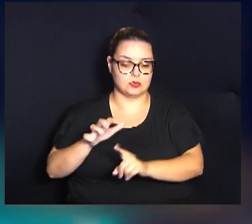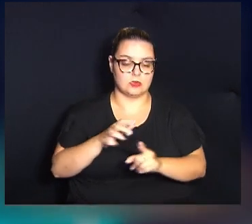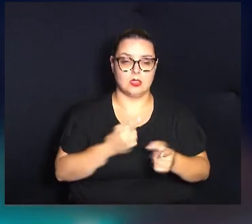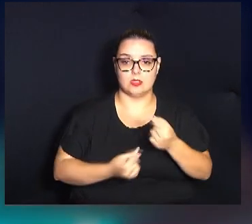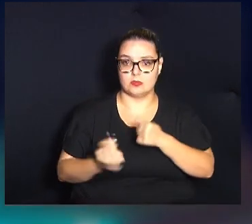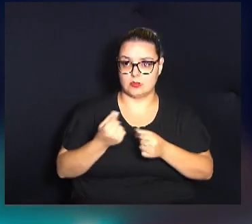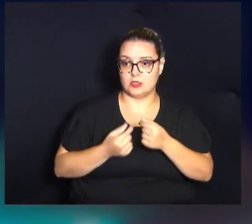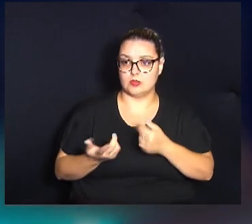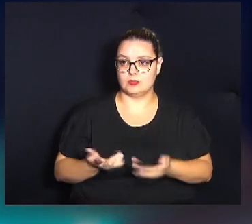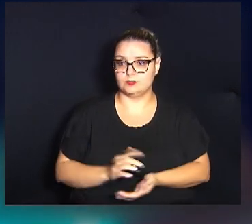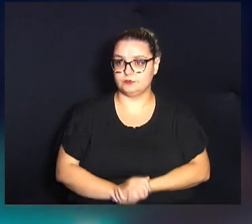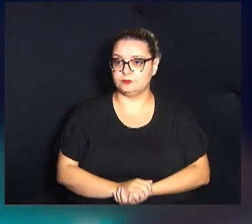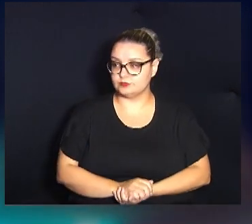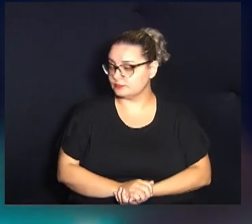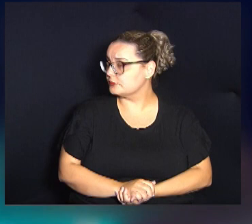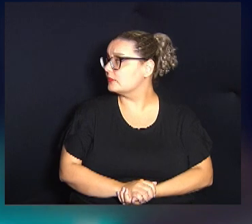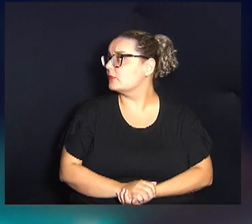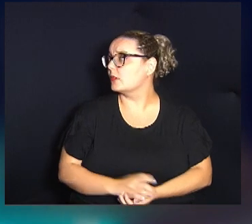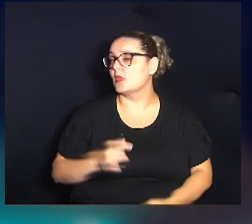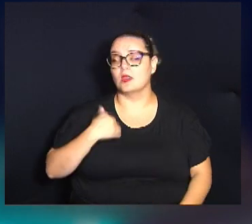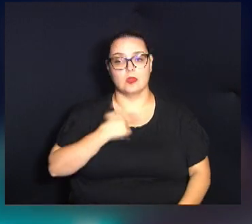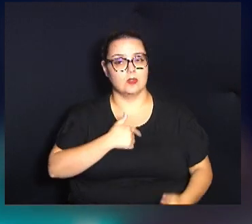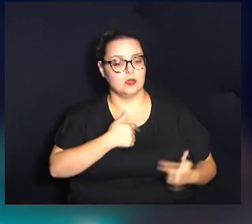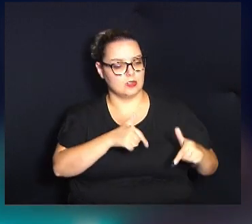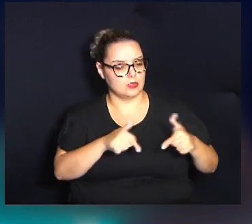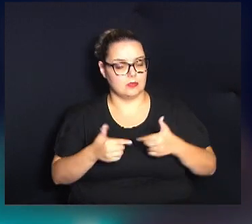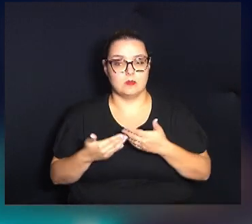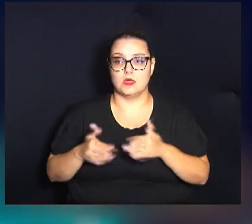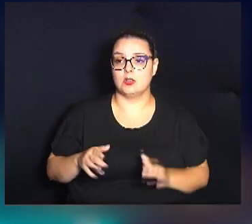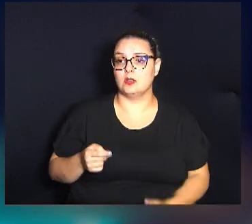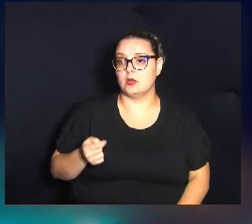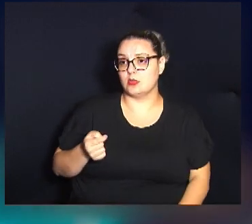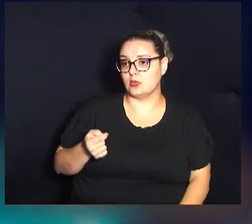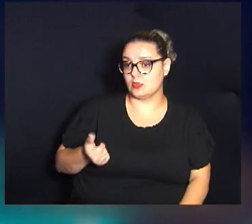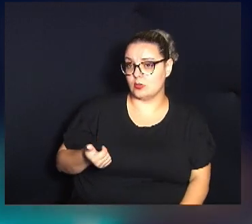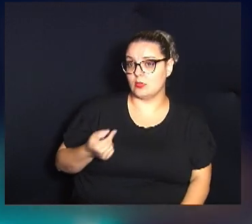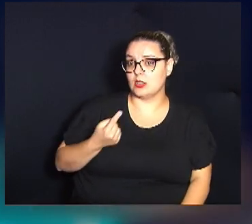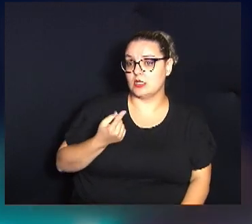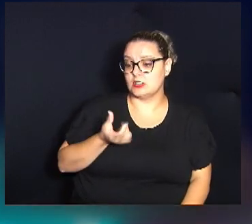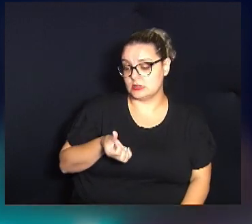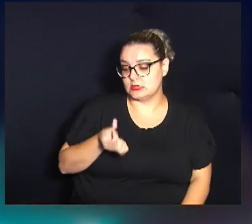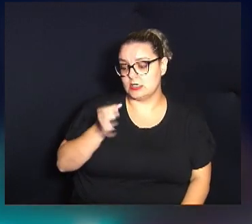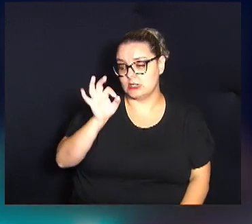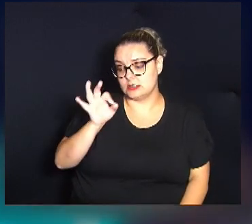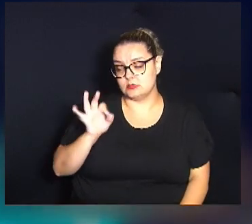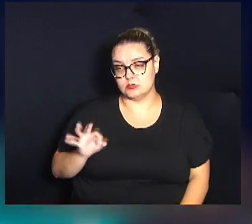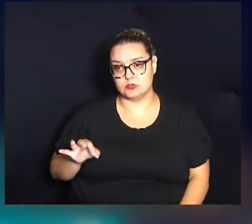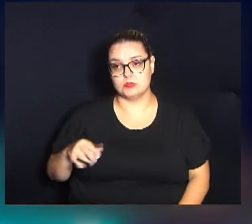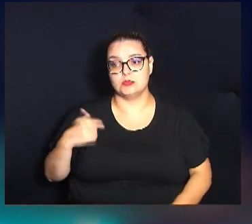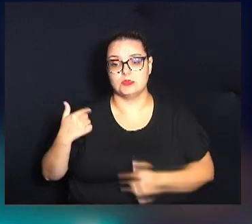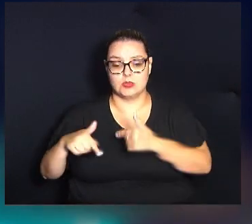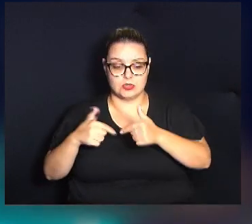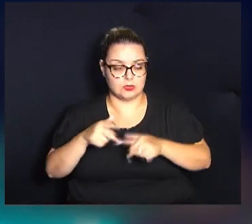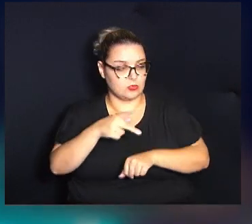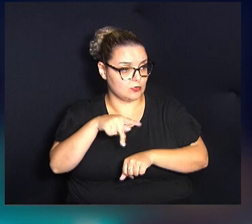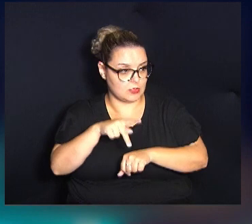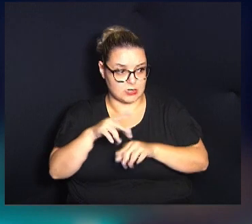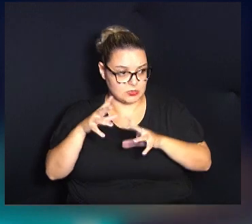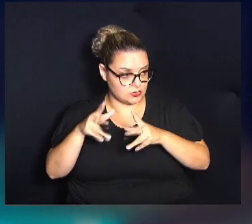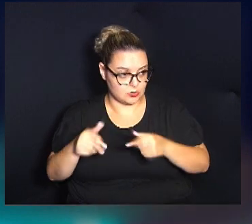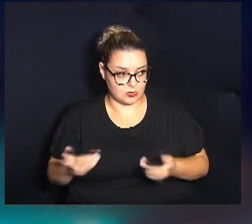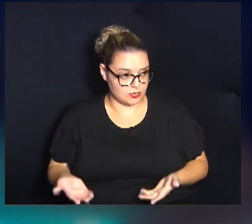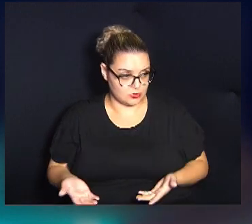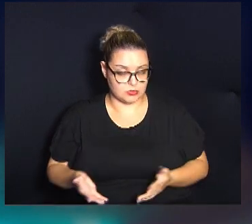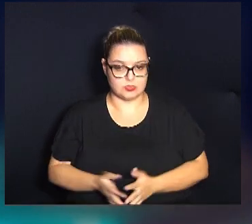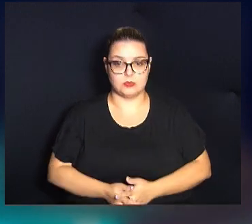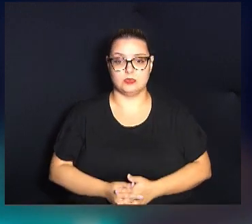economia. A gente emprega para bastante pessoas, a gente emprega quase 6% da mão de obra do país inteiro, ou seja,